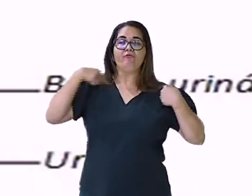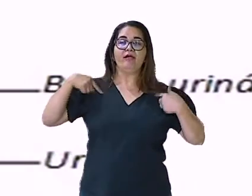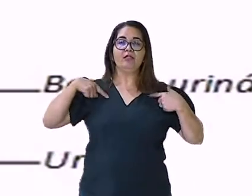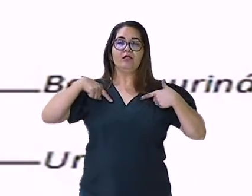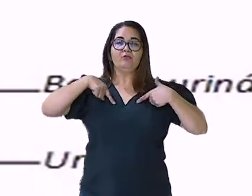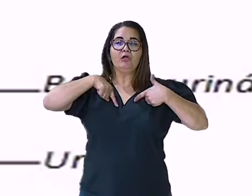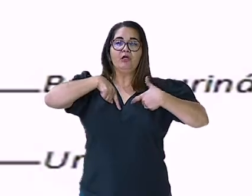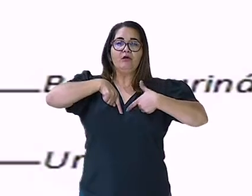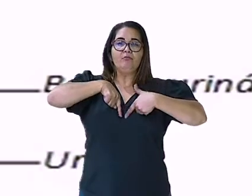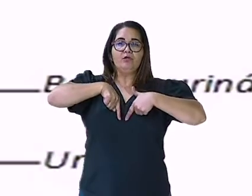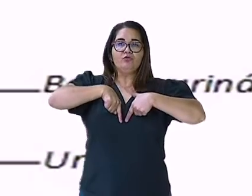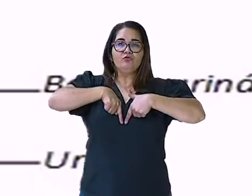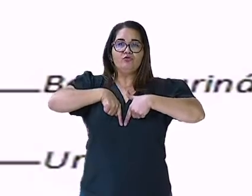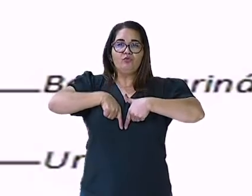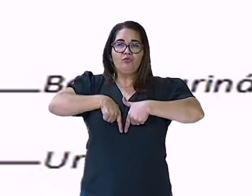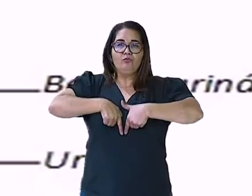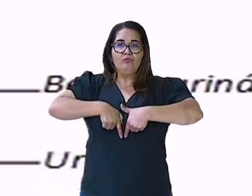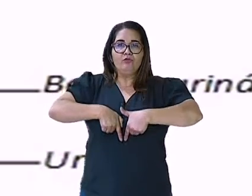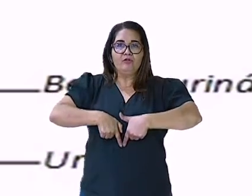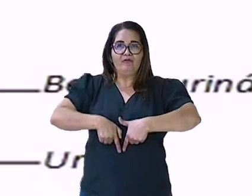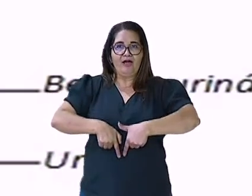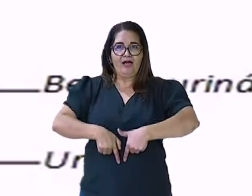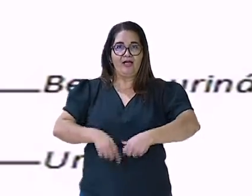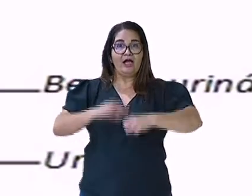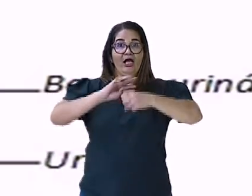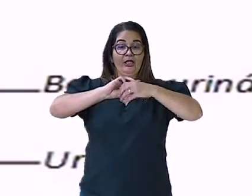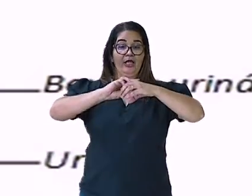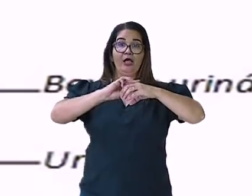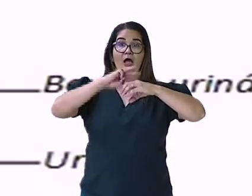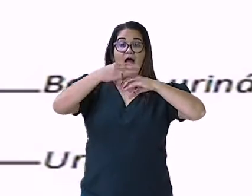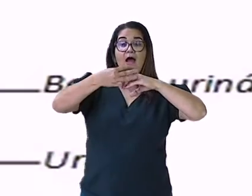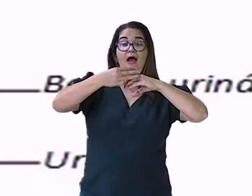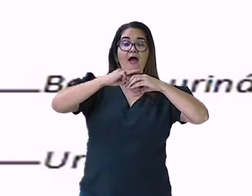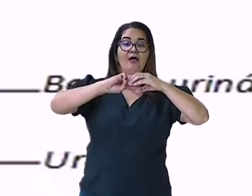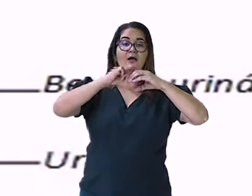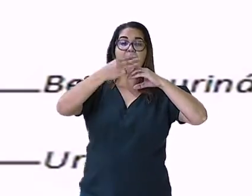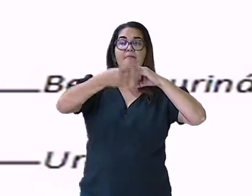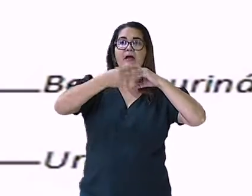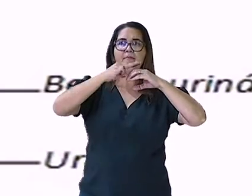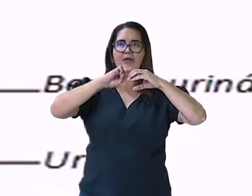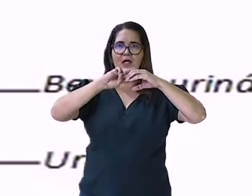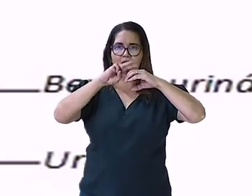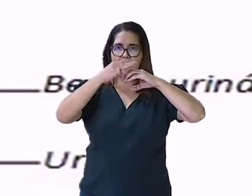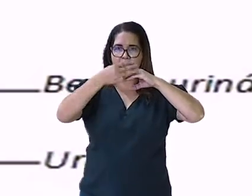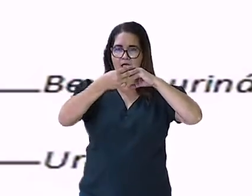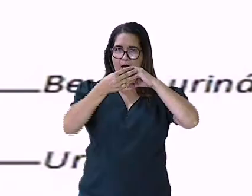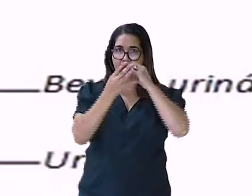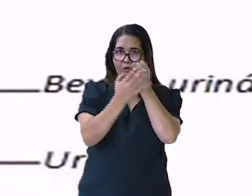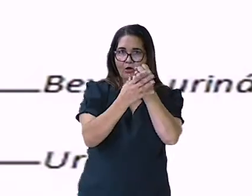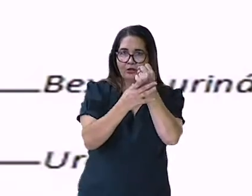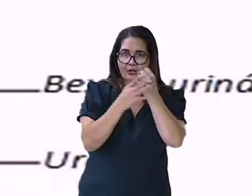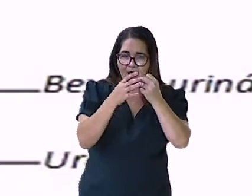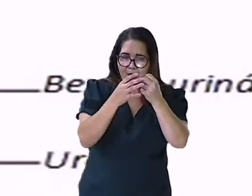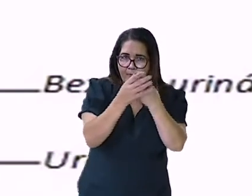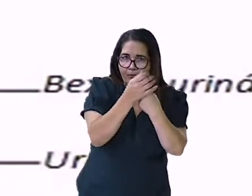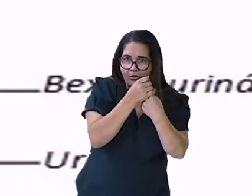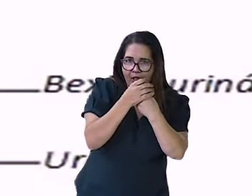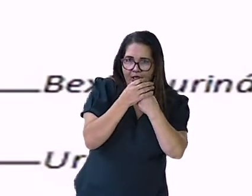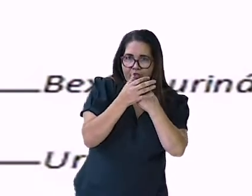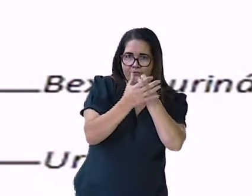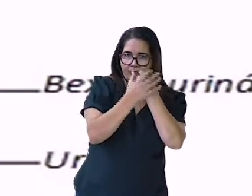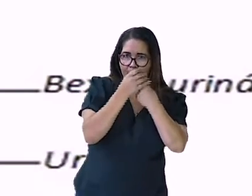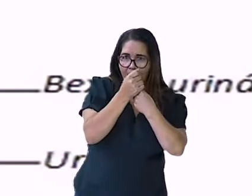membrana semipermeável, garantindo que parte do plasma passe para o interior da